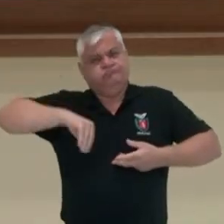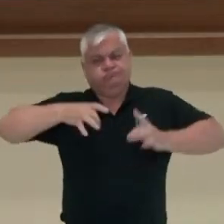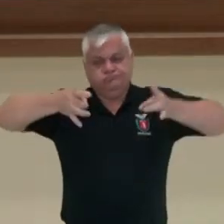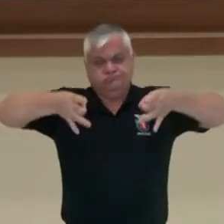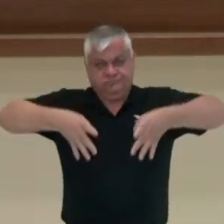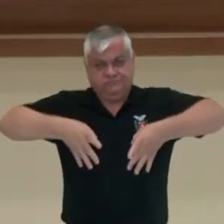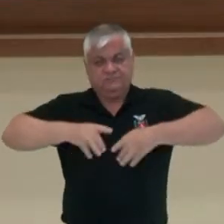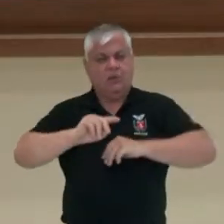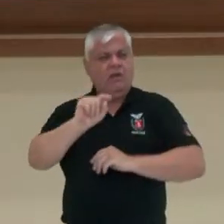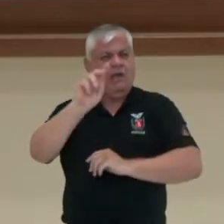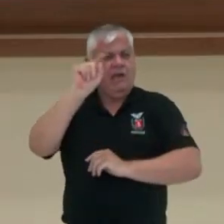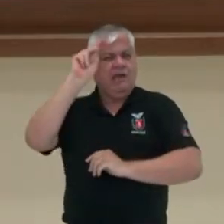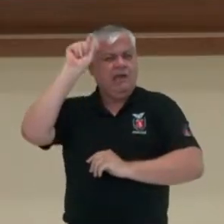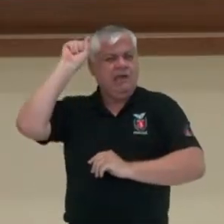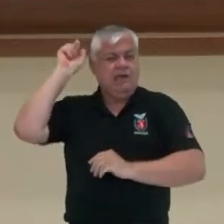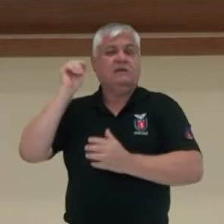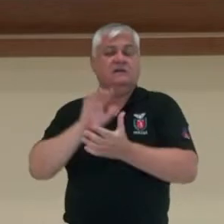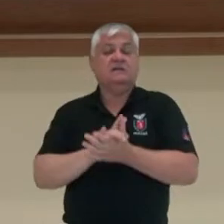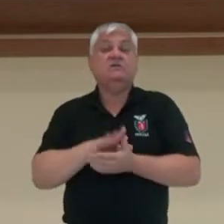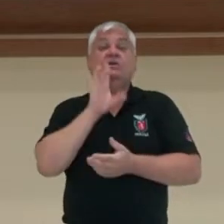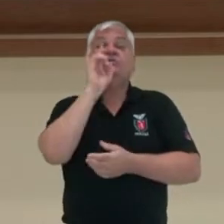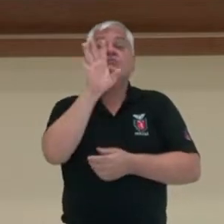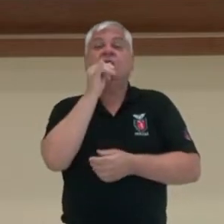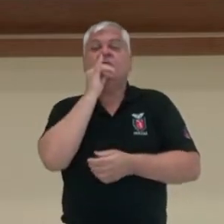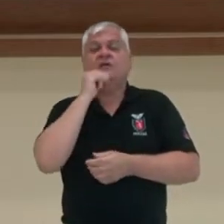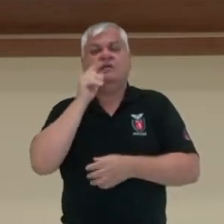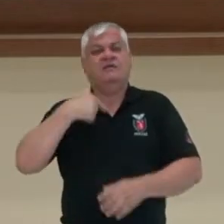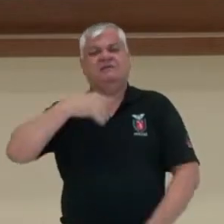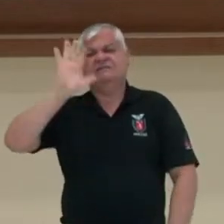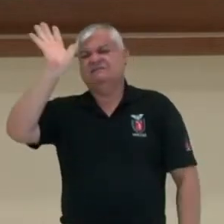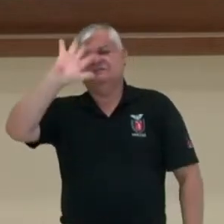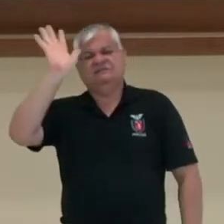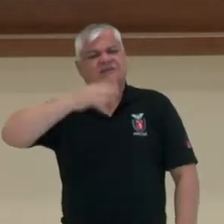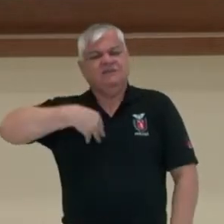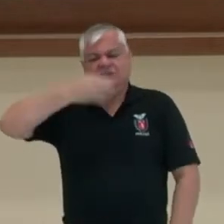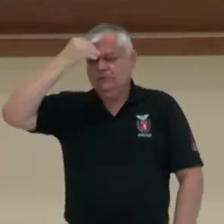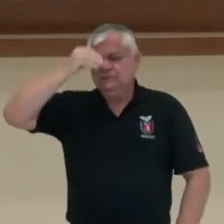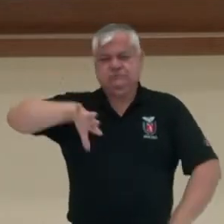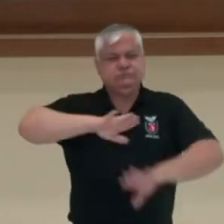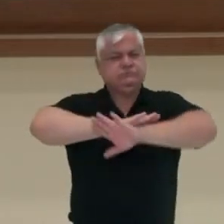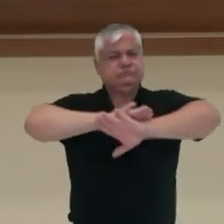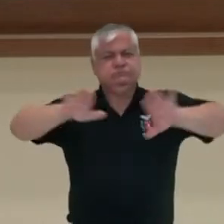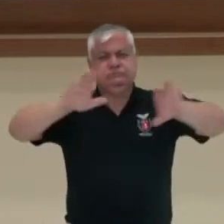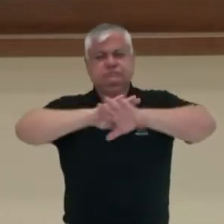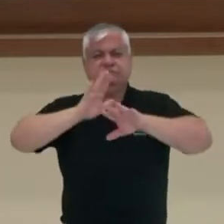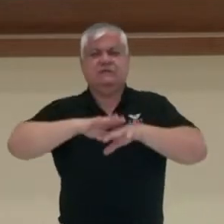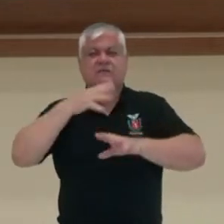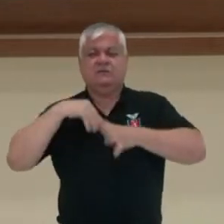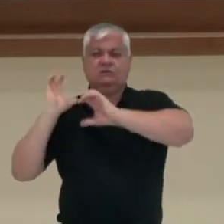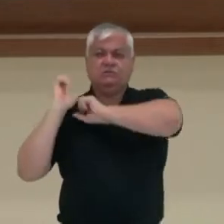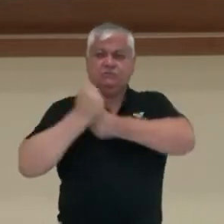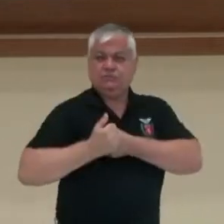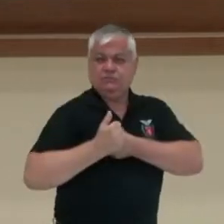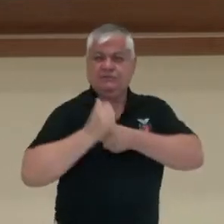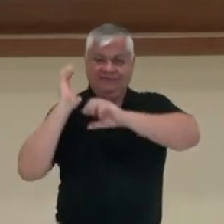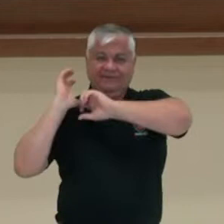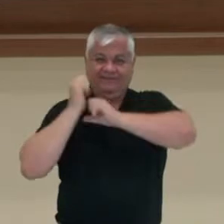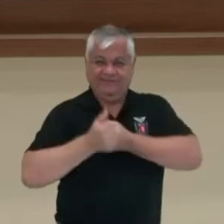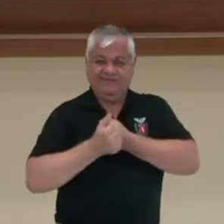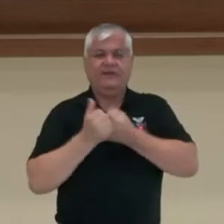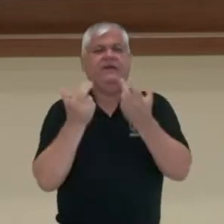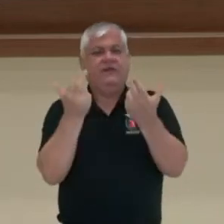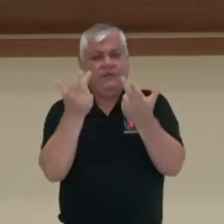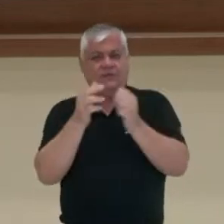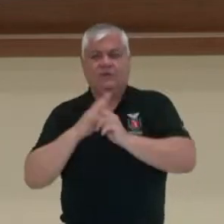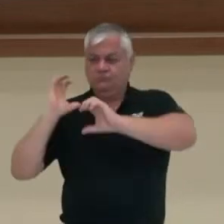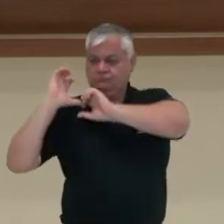lá antigamente, a luta ela só acabava quando o lutador ele desistia, como o jiu-jitsu mais ou menos, quando ele está levando, por exemplo, uma